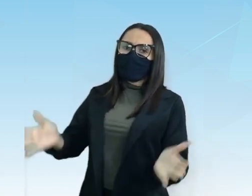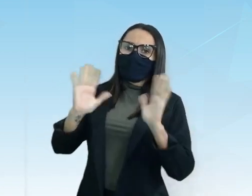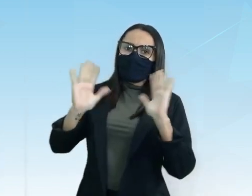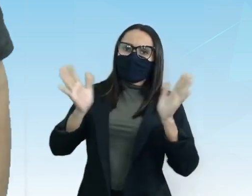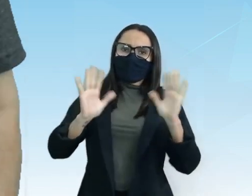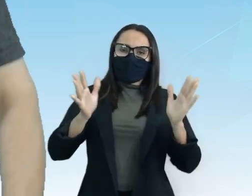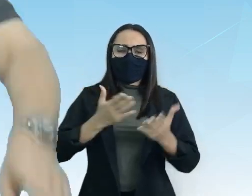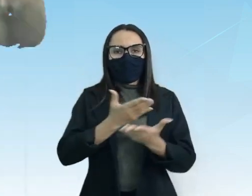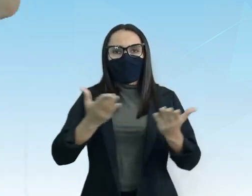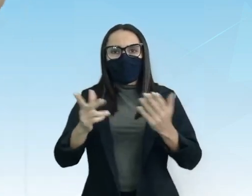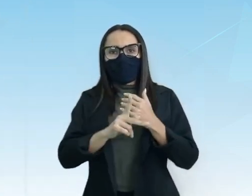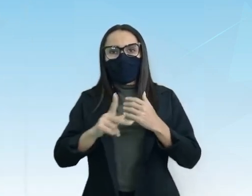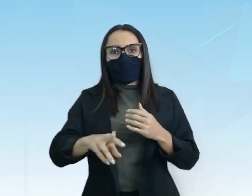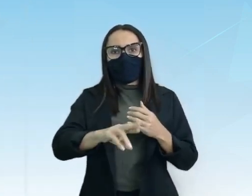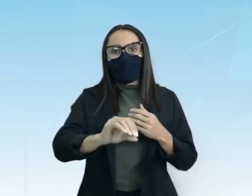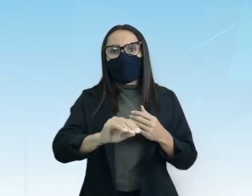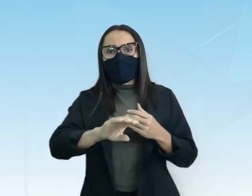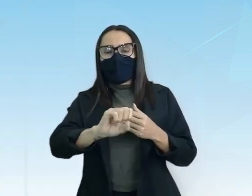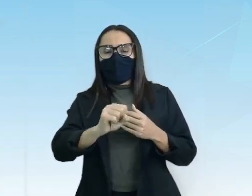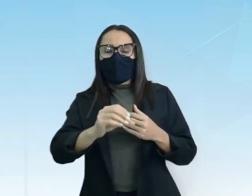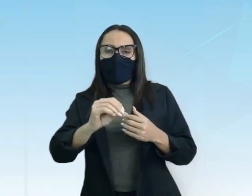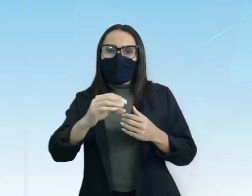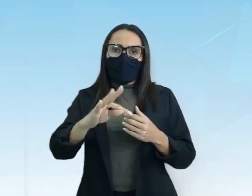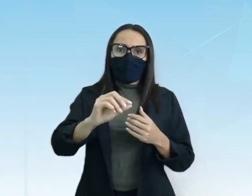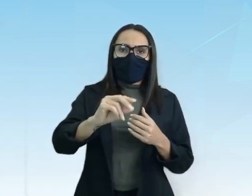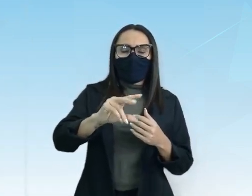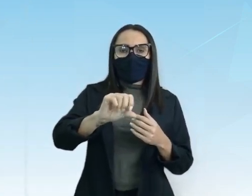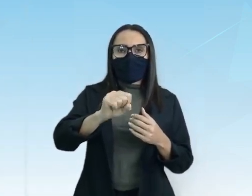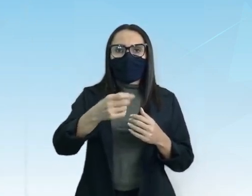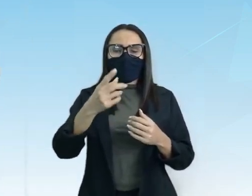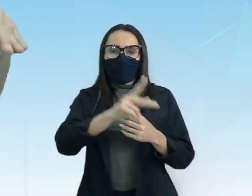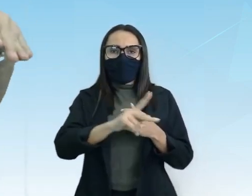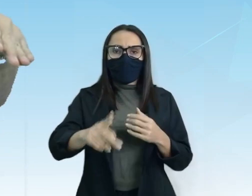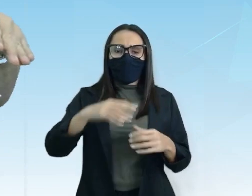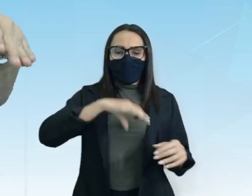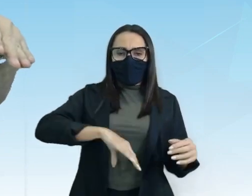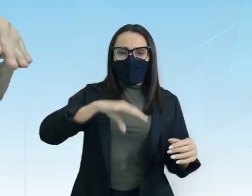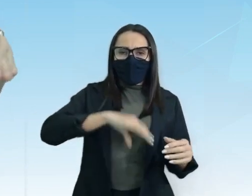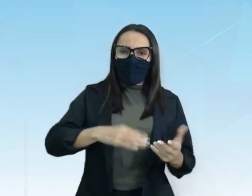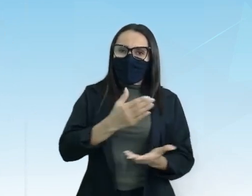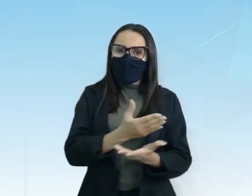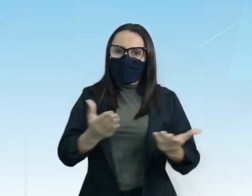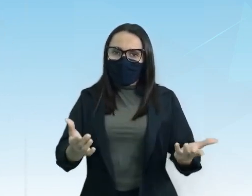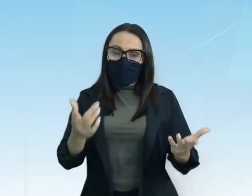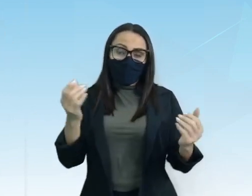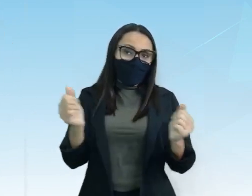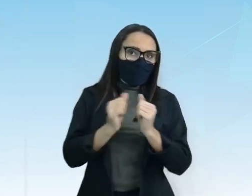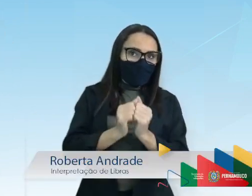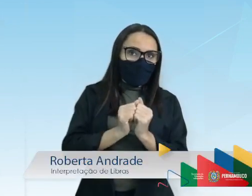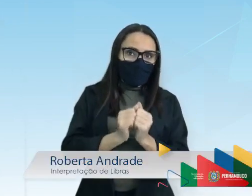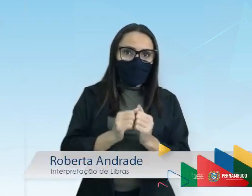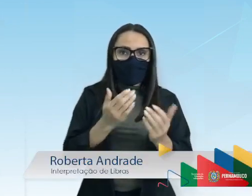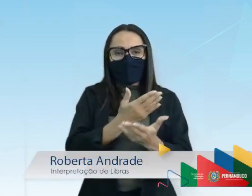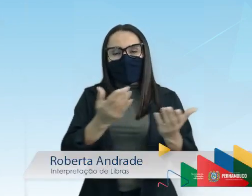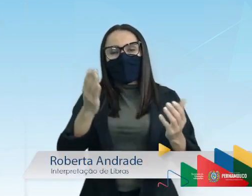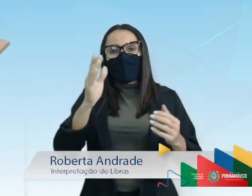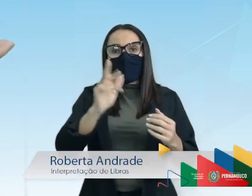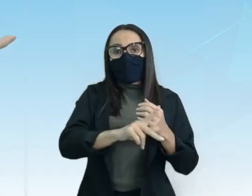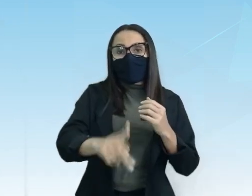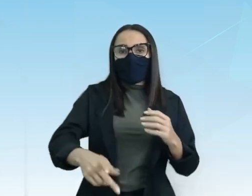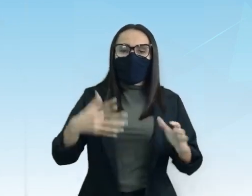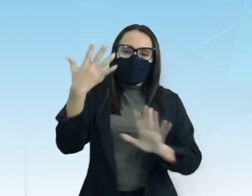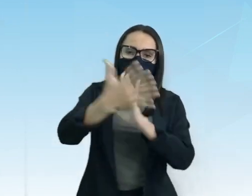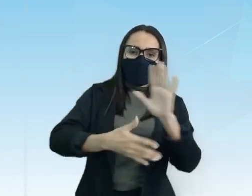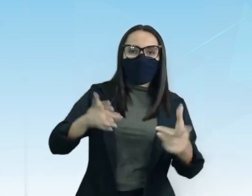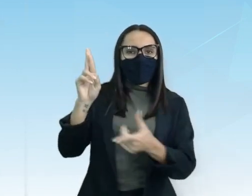Olá, estudantes! Eu sou o professor Robson Anselmo Tavares, professor de língua portuguesa, e juntamente com a professora de